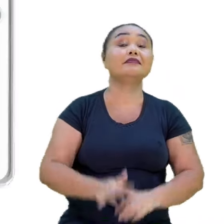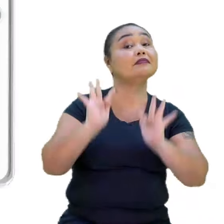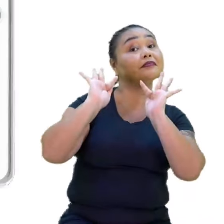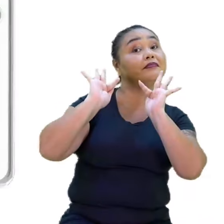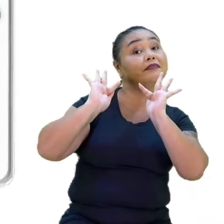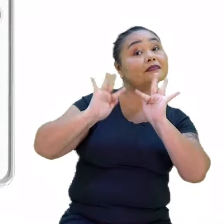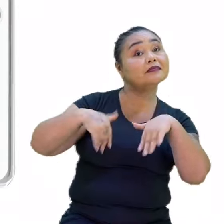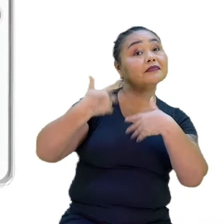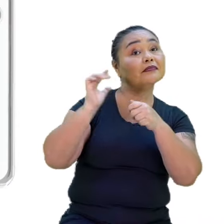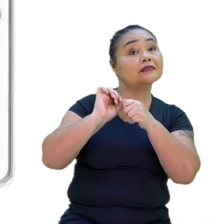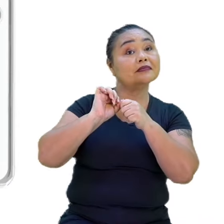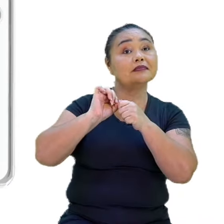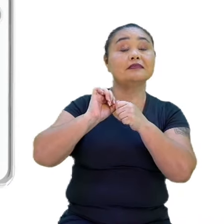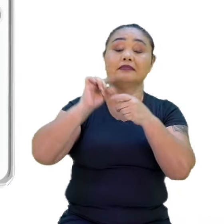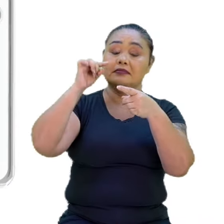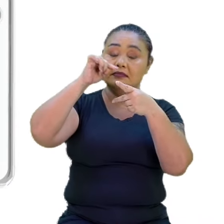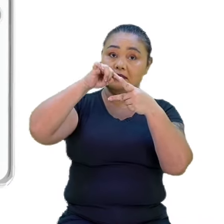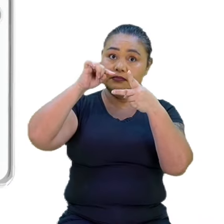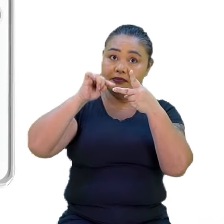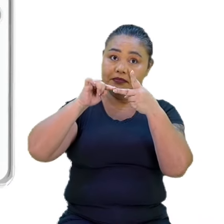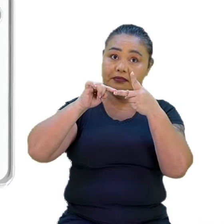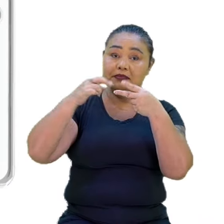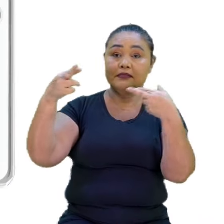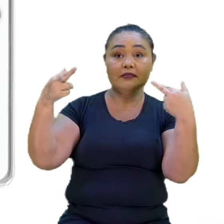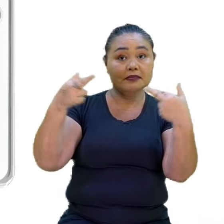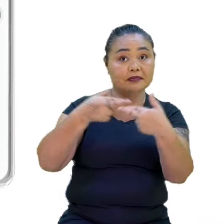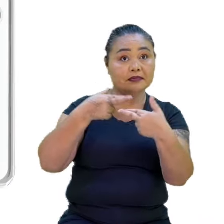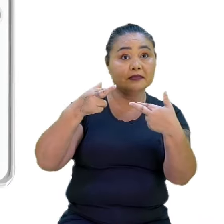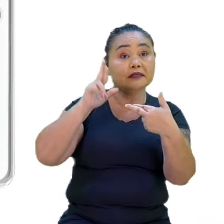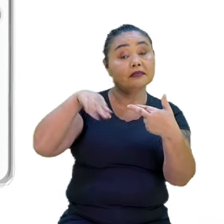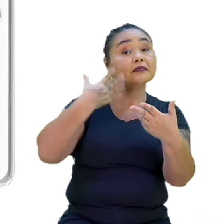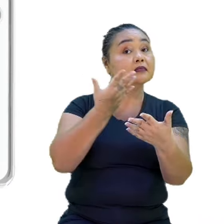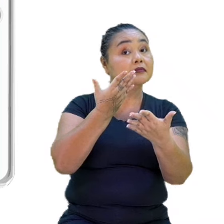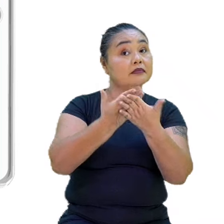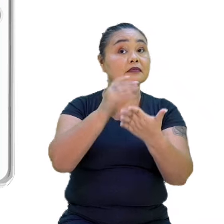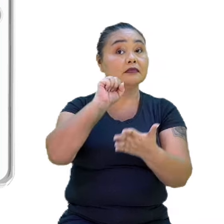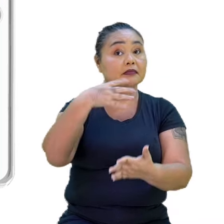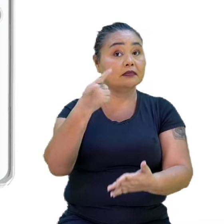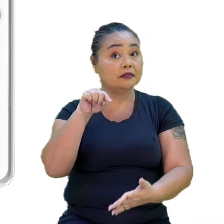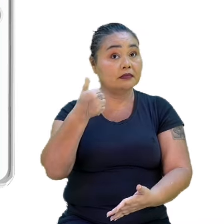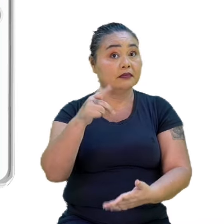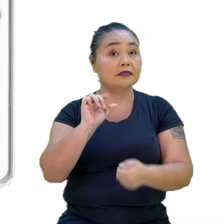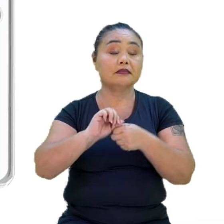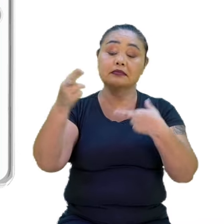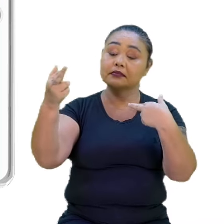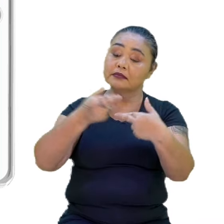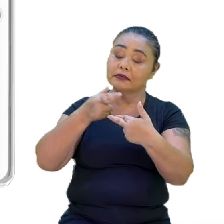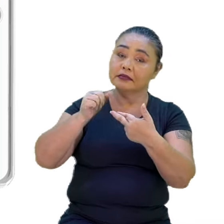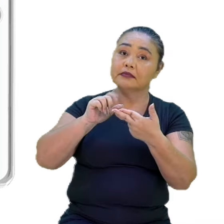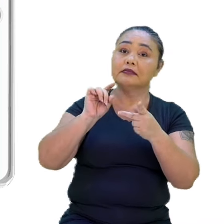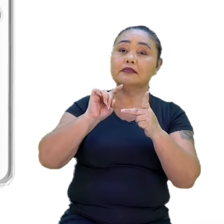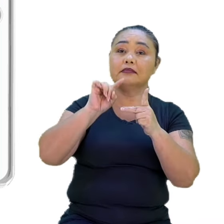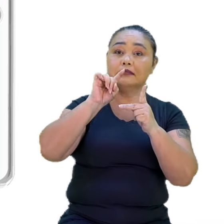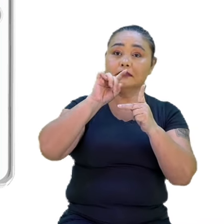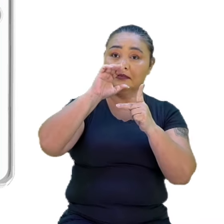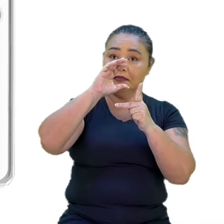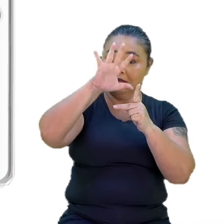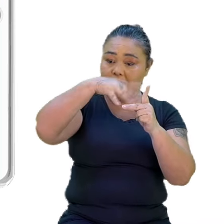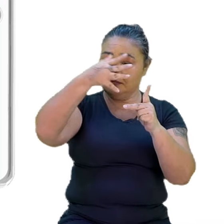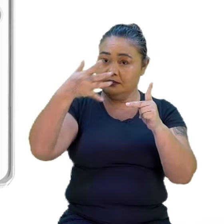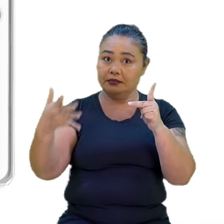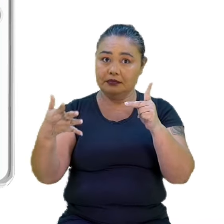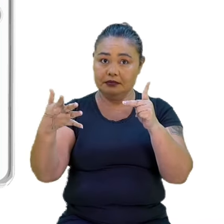aqui temos mais dois assuntos um deles é na aula 84.1 a gente começou as ideias de relações trigonométricas né que são razões